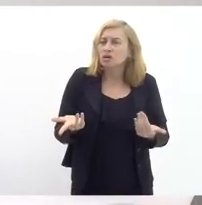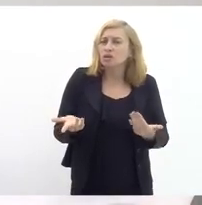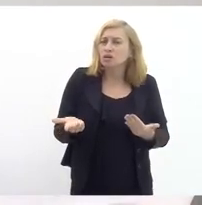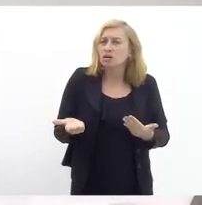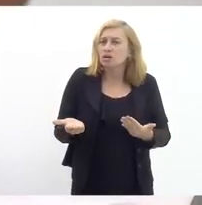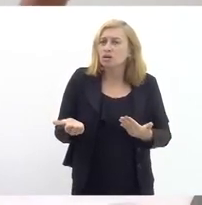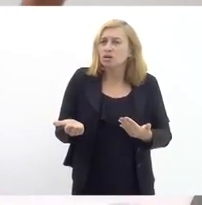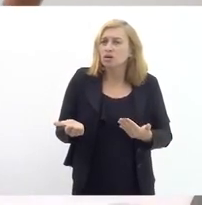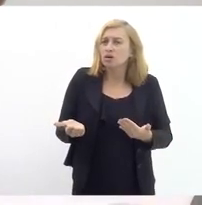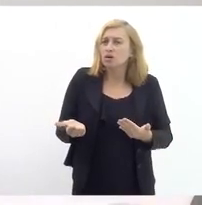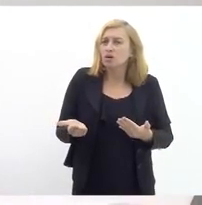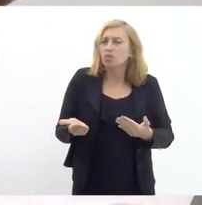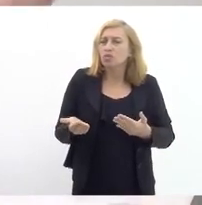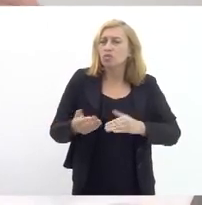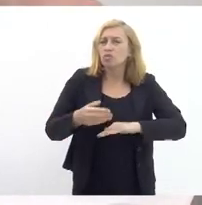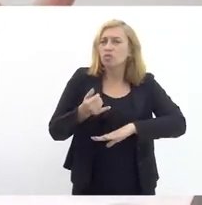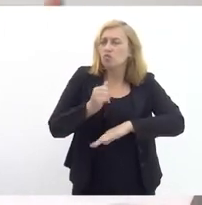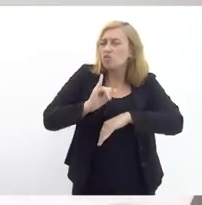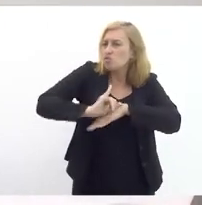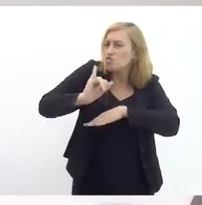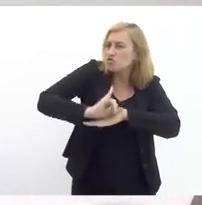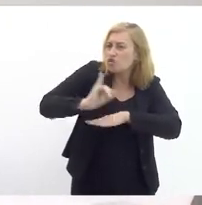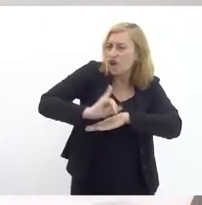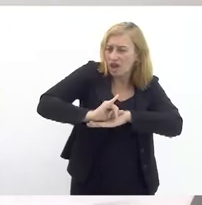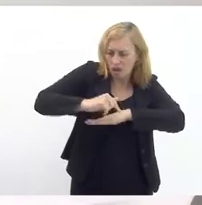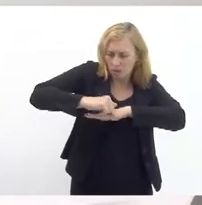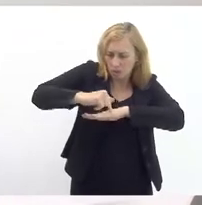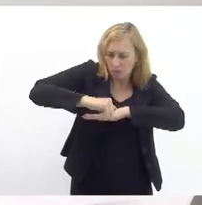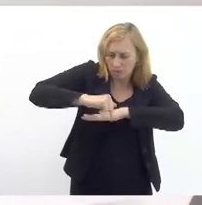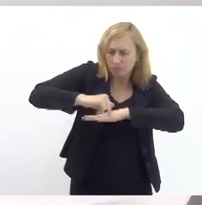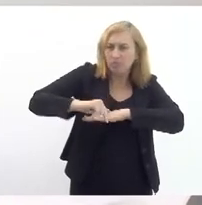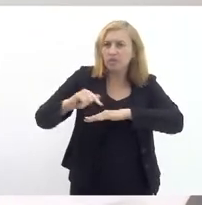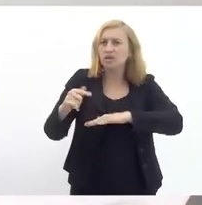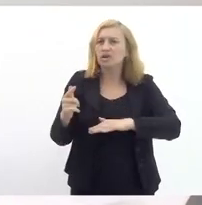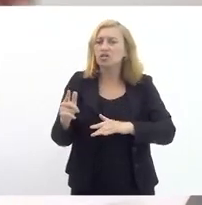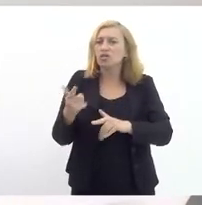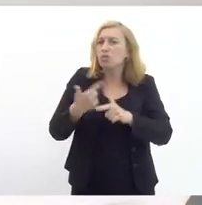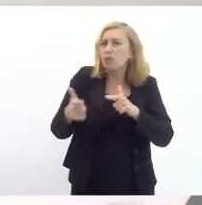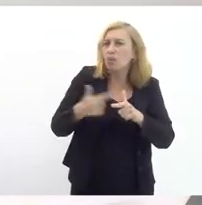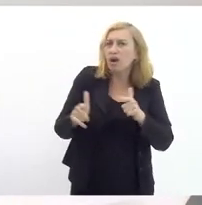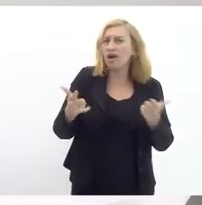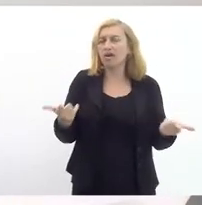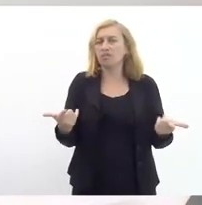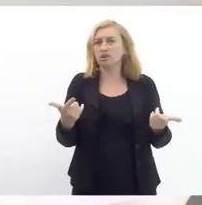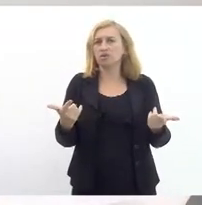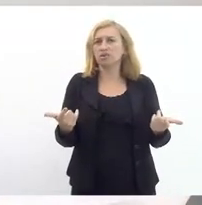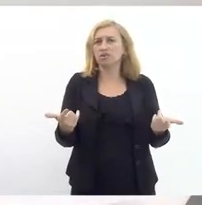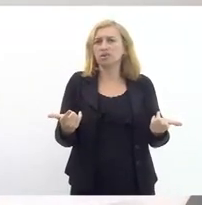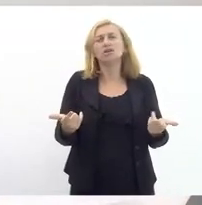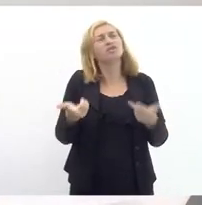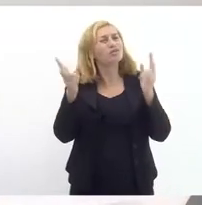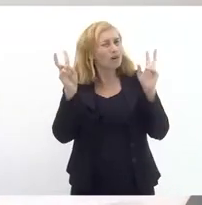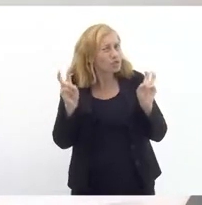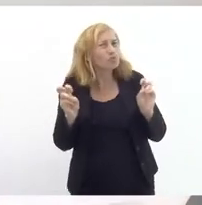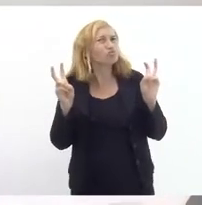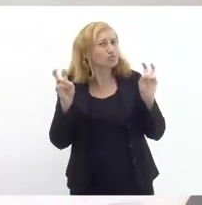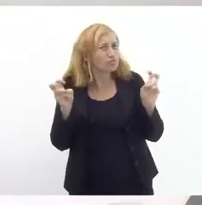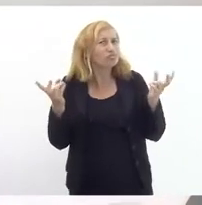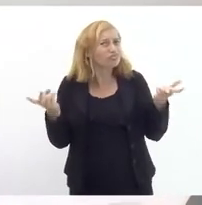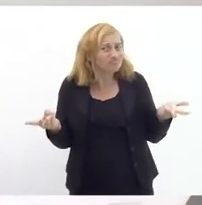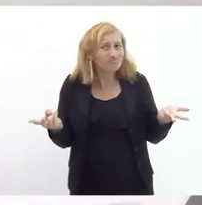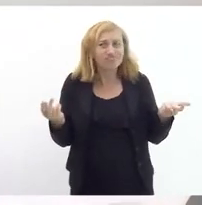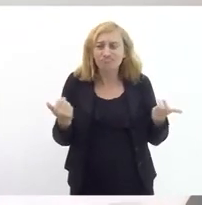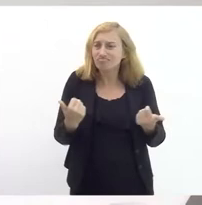uma parte de ferro para resolver o problema ali do vão. Enfim, são questões que não